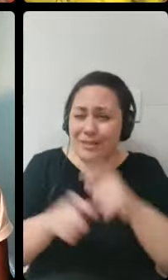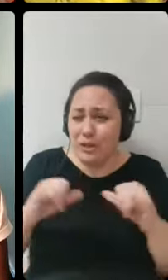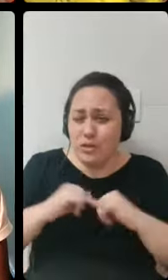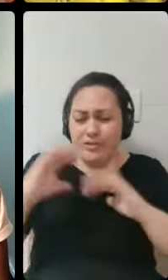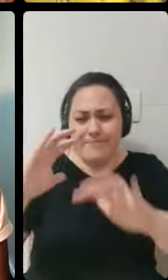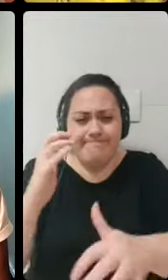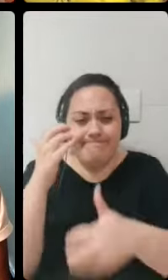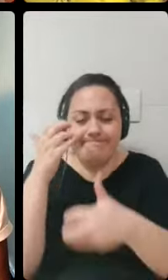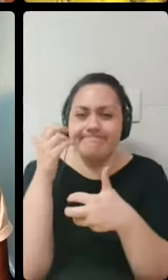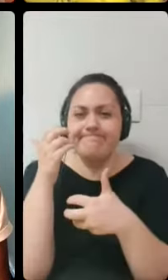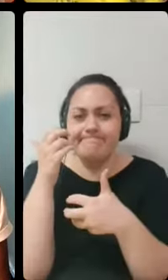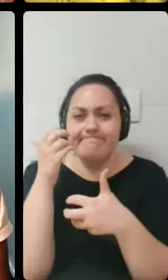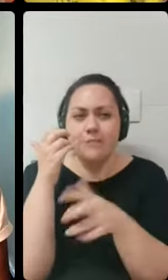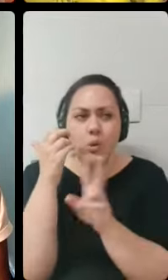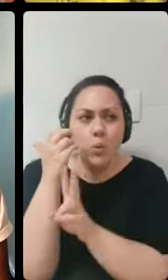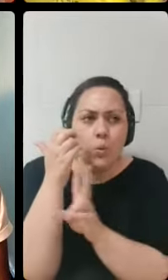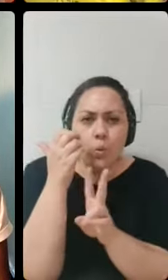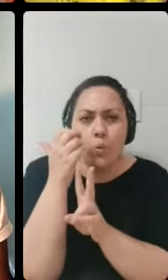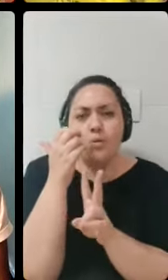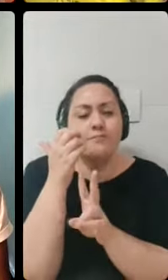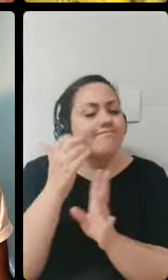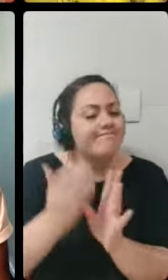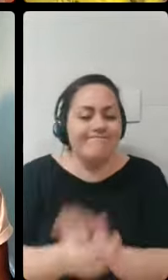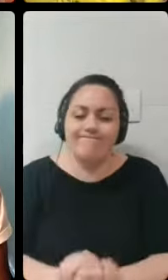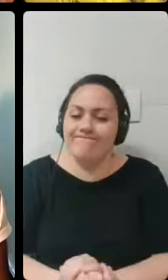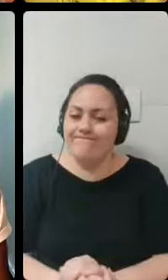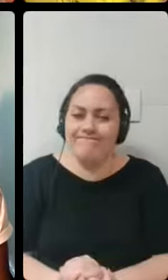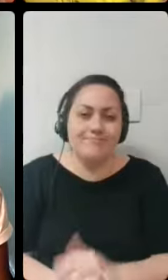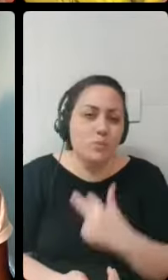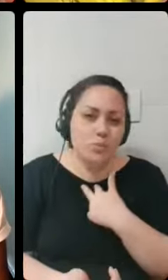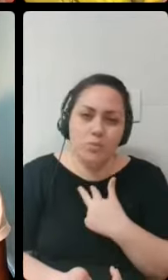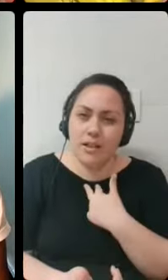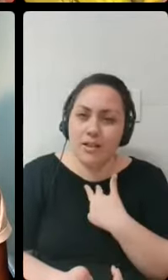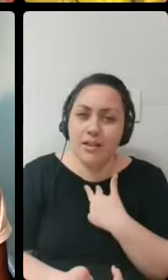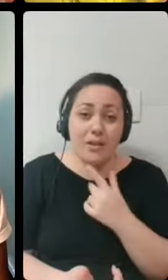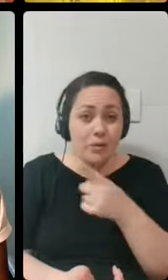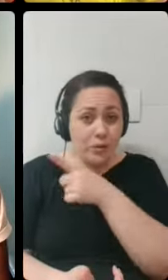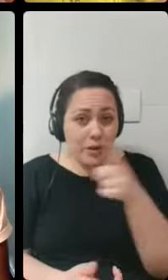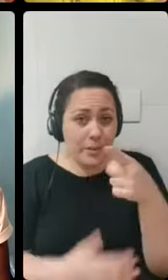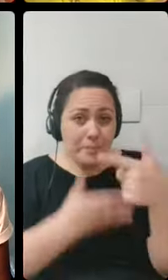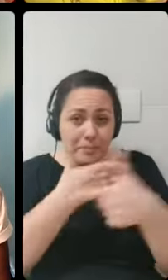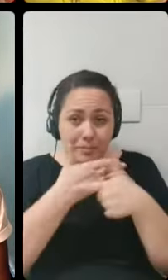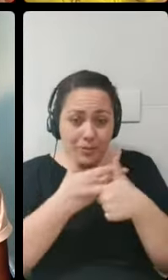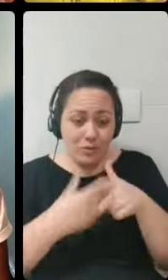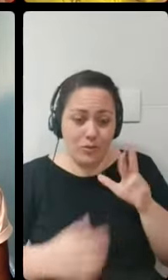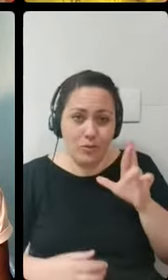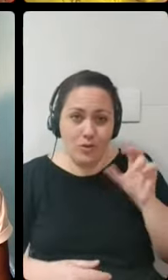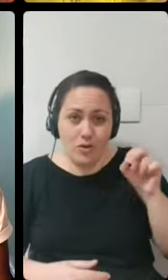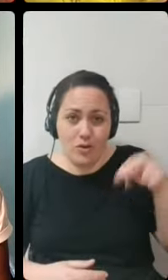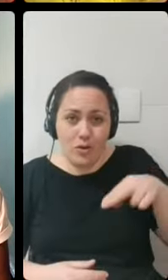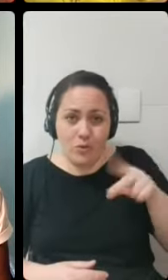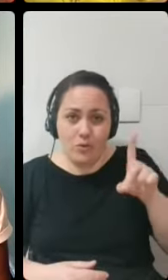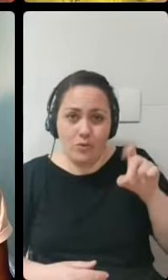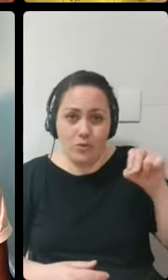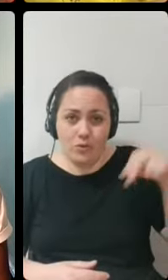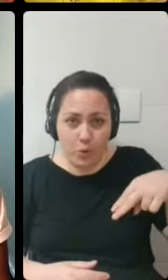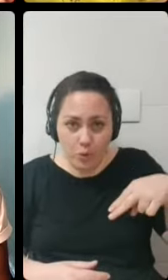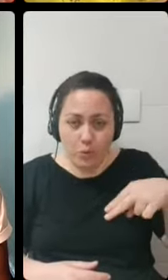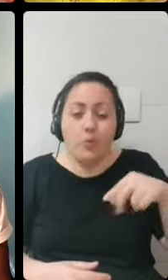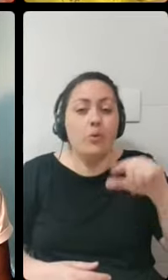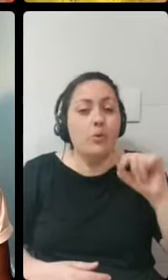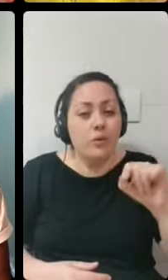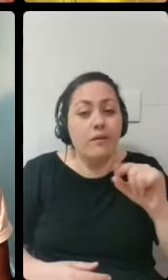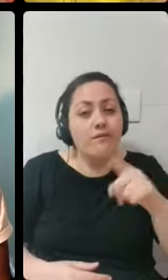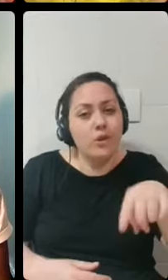fazer. Mas é, o papel também de vocês no projeto Rumon, especificamente, é poder instrumentalizar, né? É